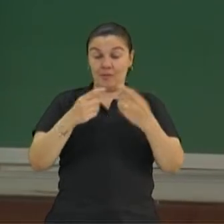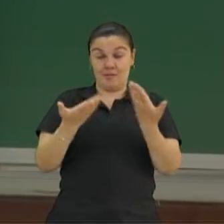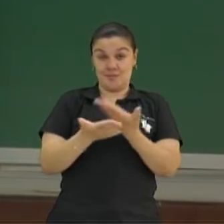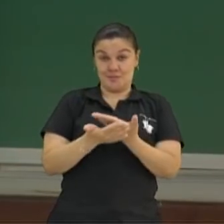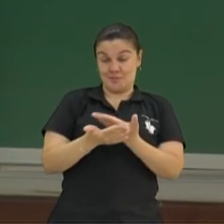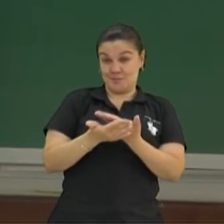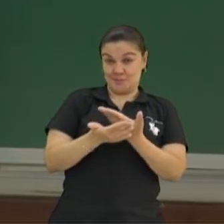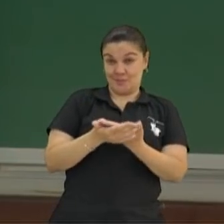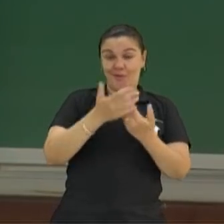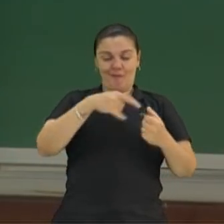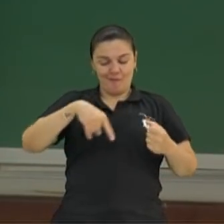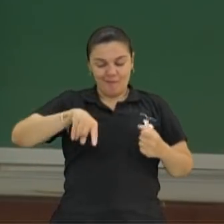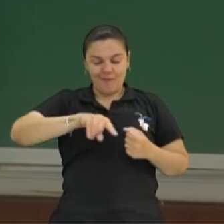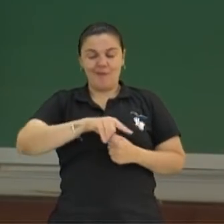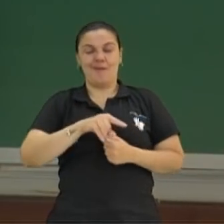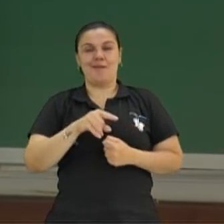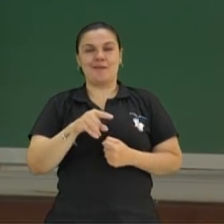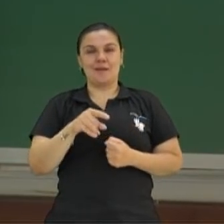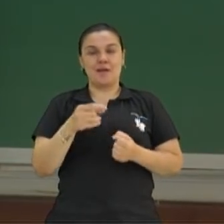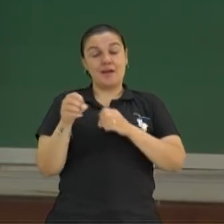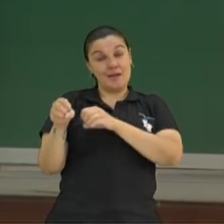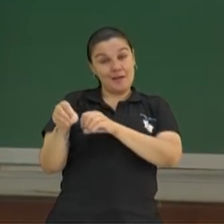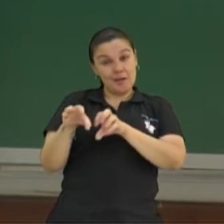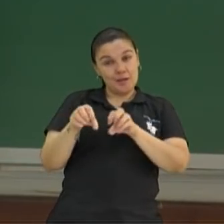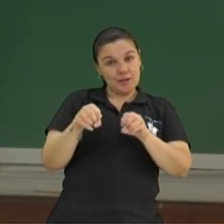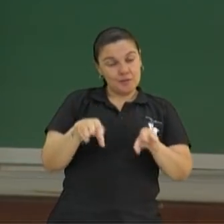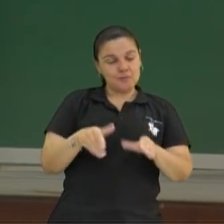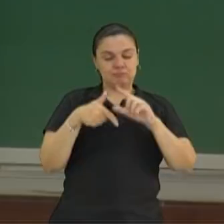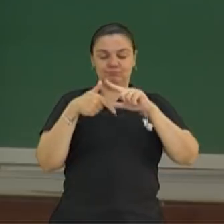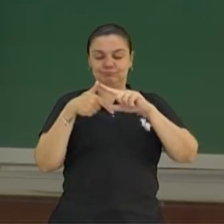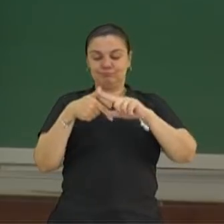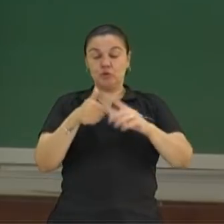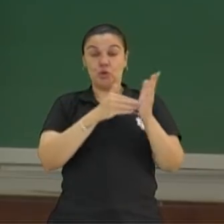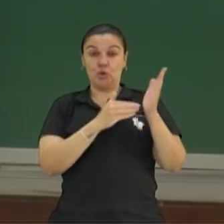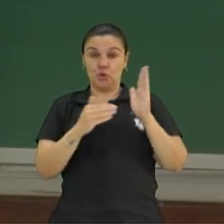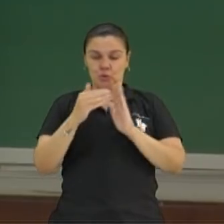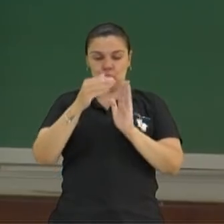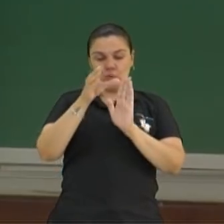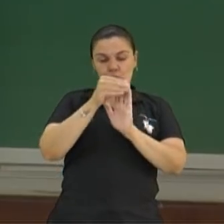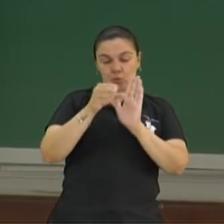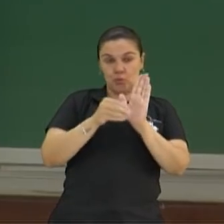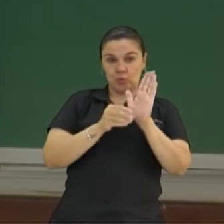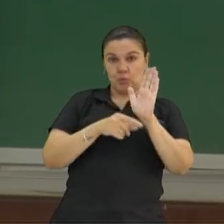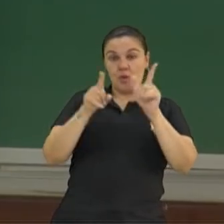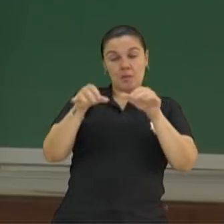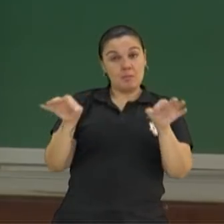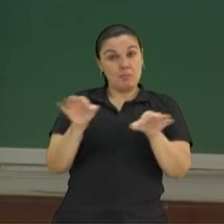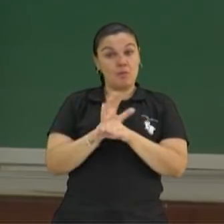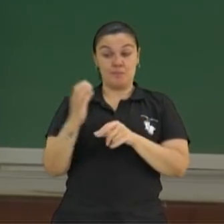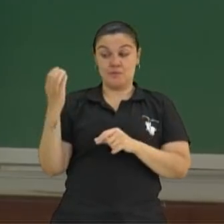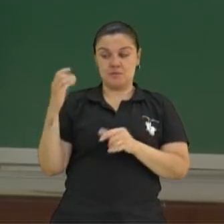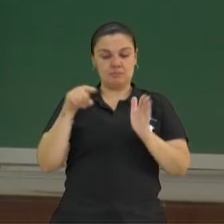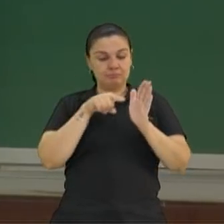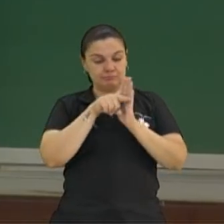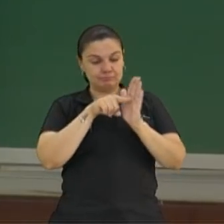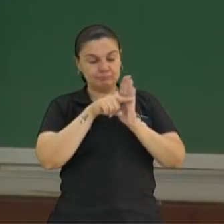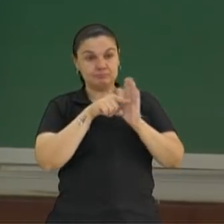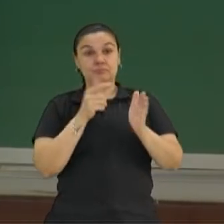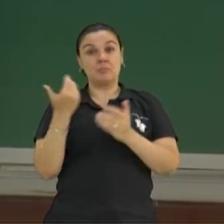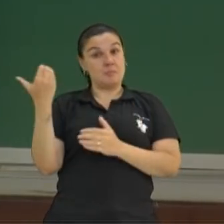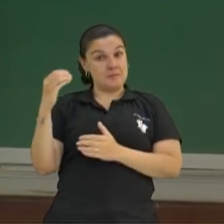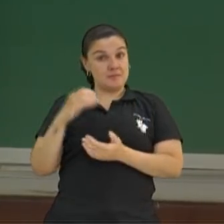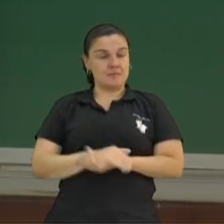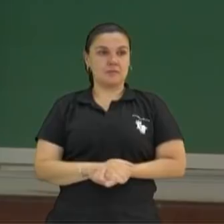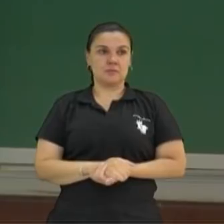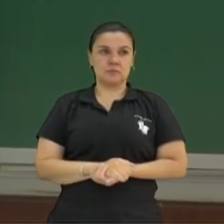escolar, no ambiente educacional, na educação formal, todos os conteúdos que são trabalhados aqui são conteúdos fundamentados na